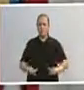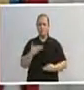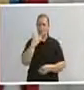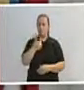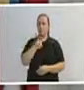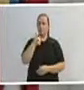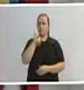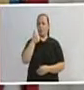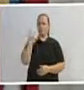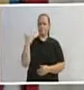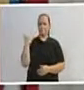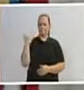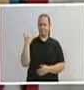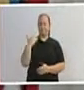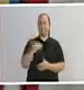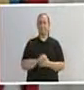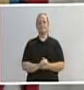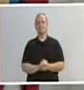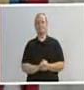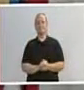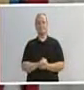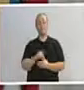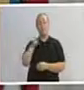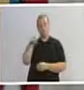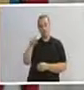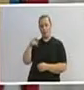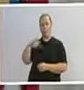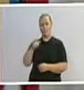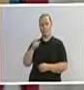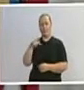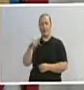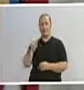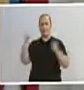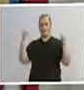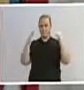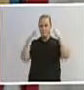Na última fala feita pelo Papa Francisco,